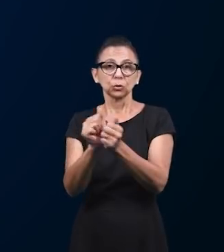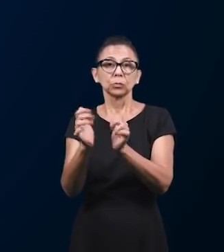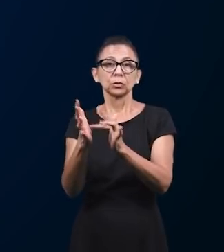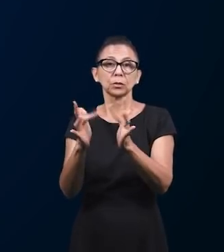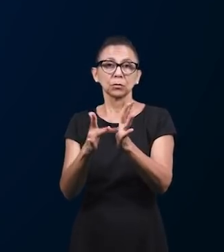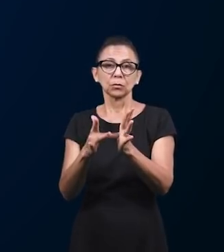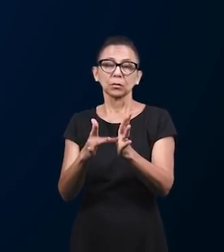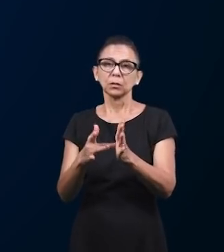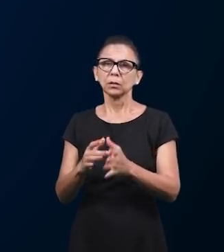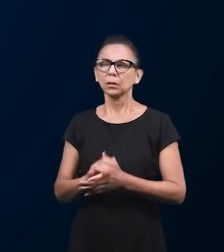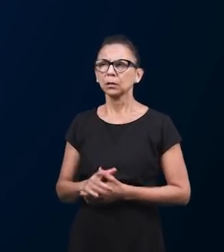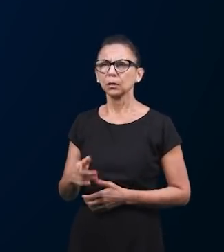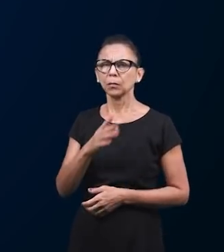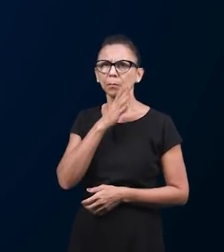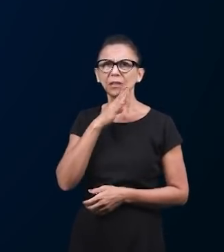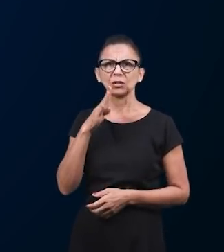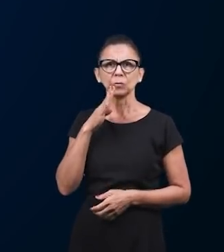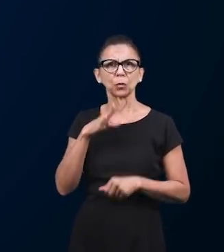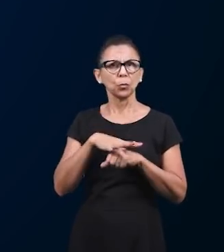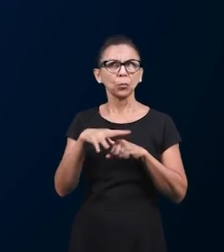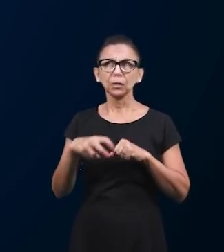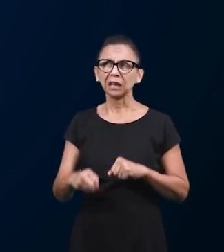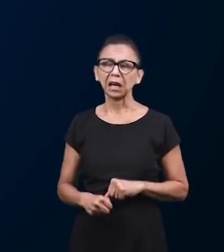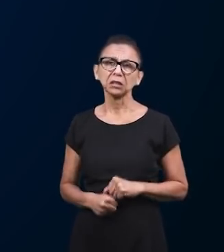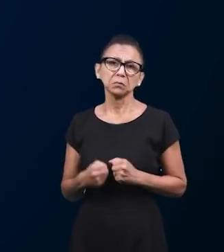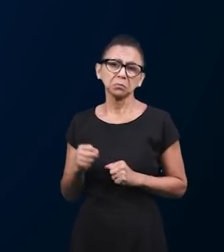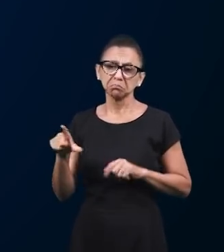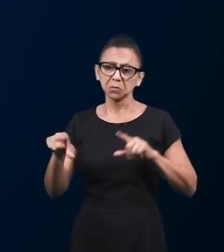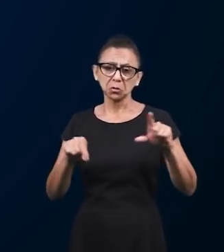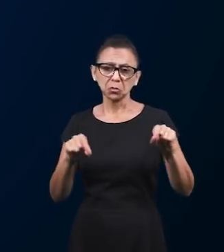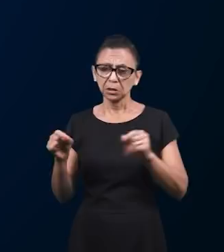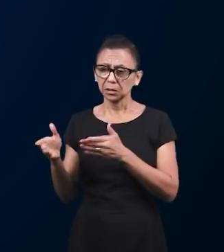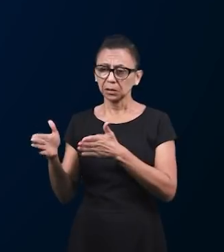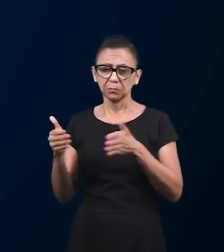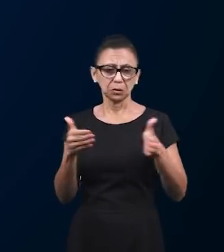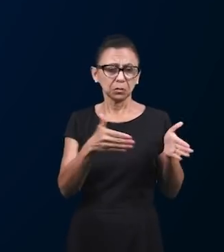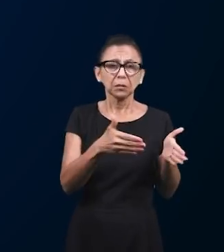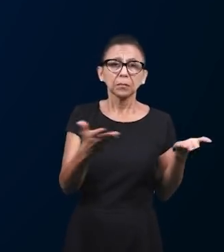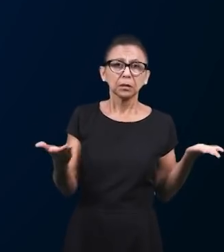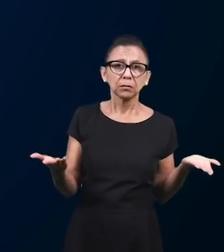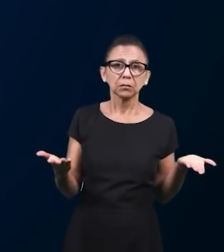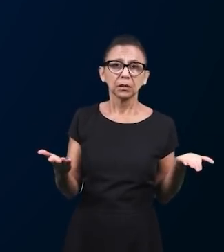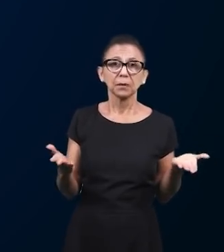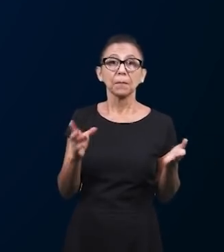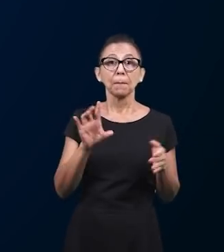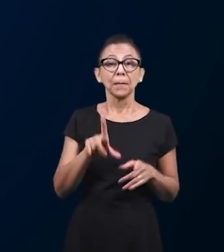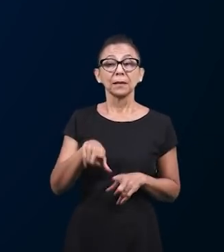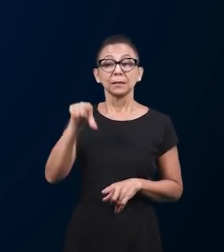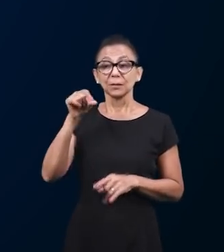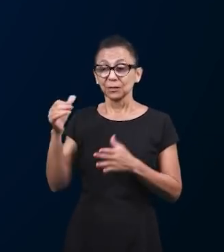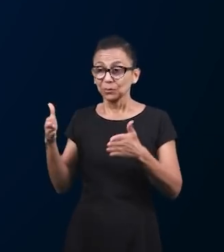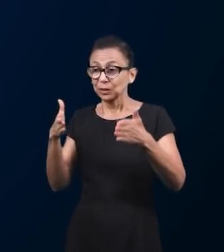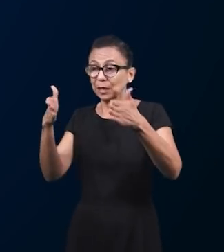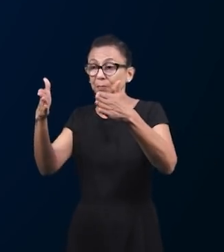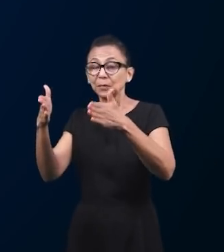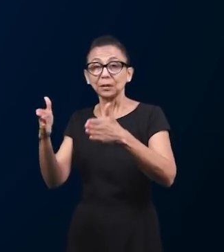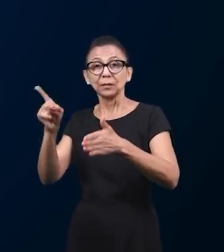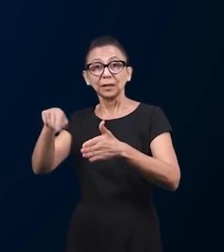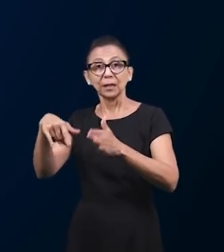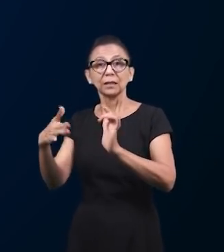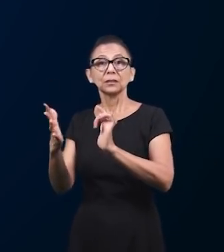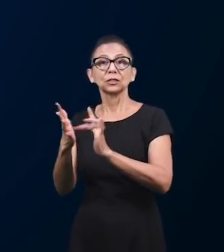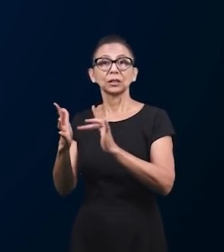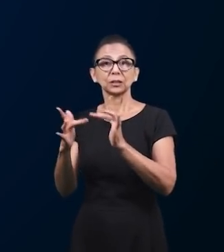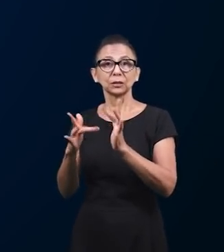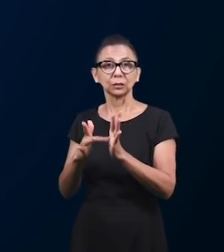a bênção que ele queria tanto para essa vida. Mas quando ele começa a seguir Jesus pelo caminho, ele aceita o projeto de salvação